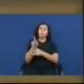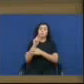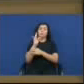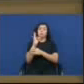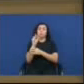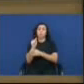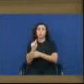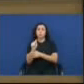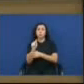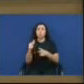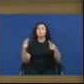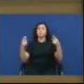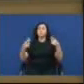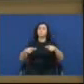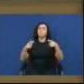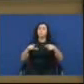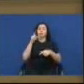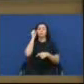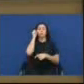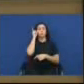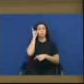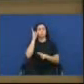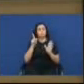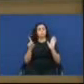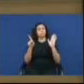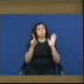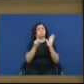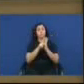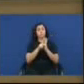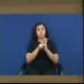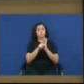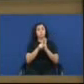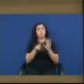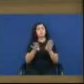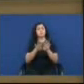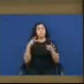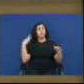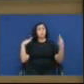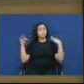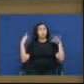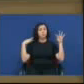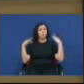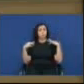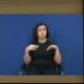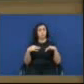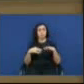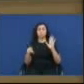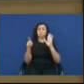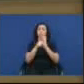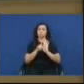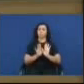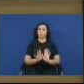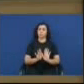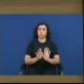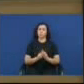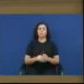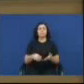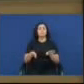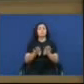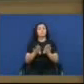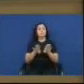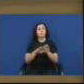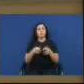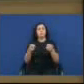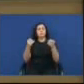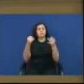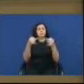Gruta como espaço cultural e de fomento ao turismo, exclusivamente. E vou confessar para Vossa Excelência,